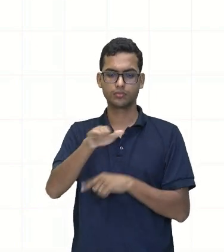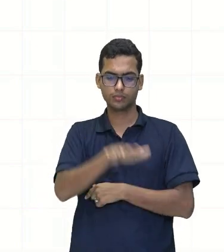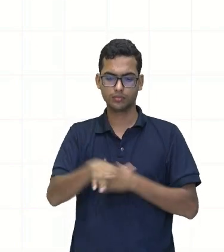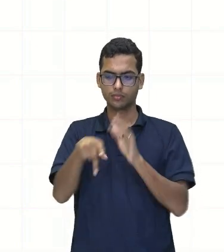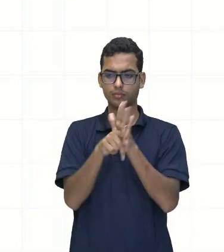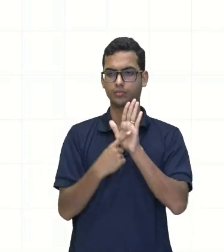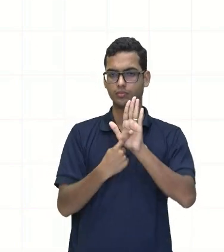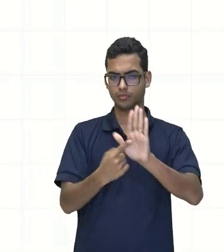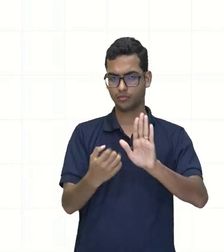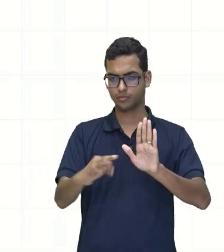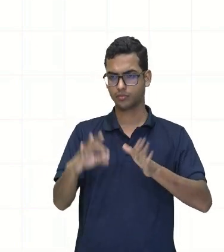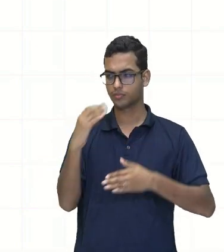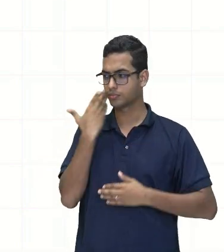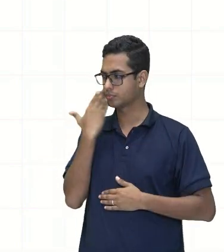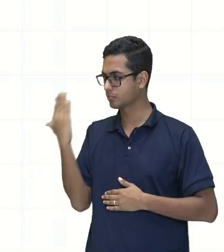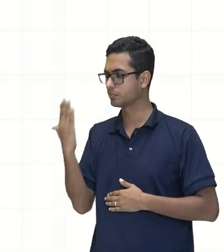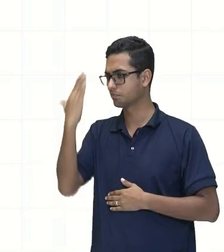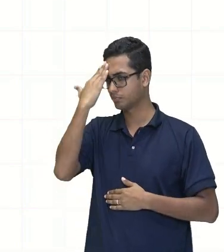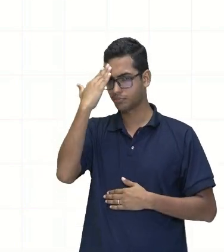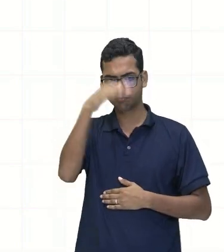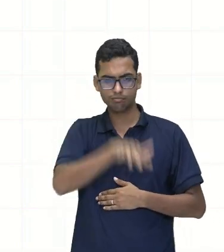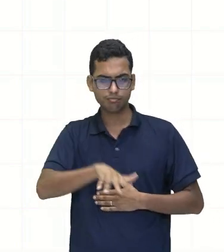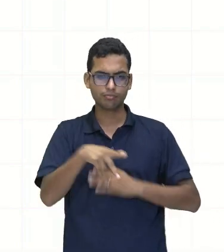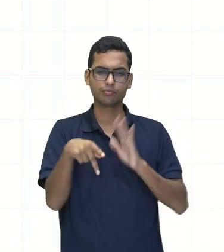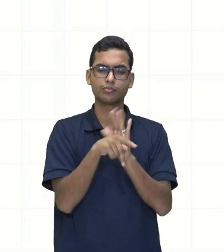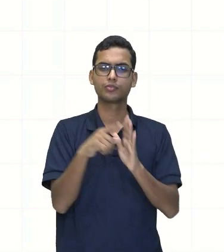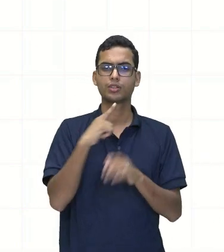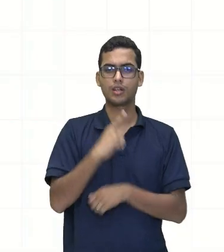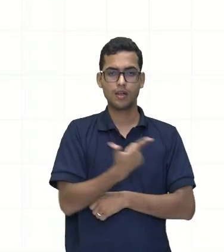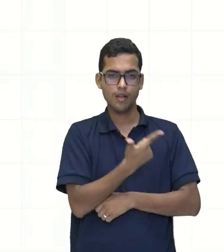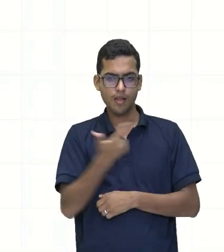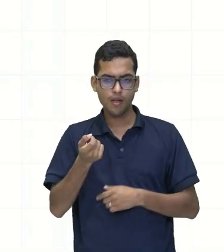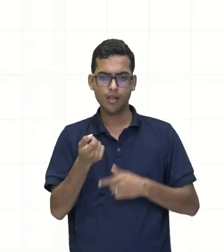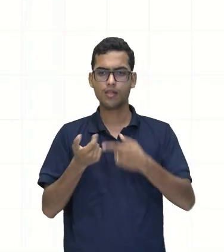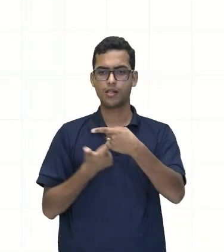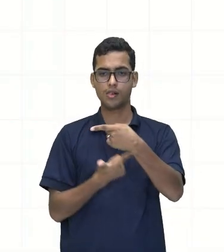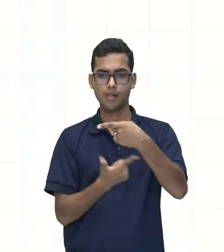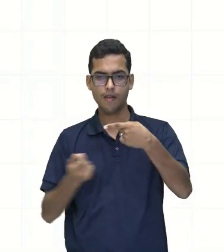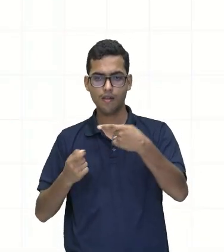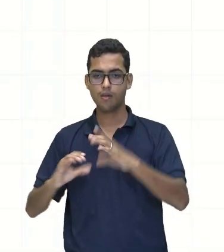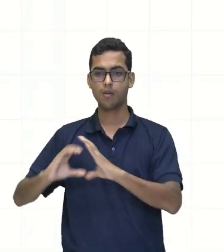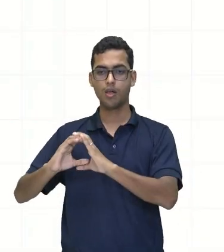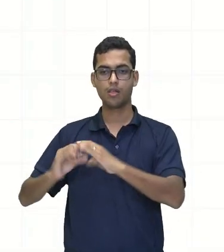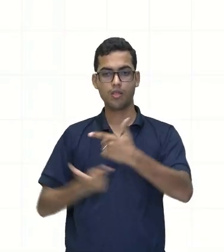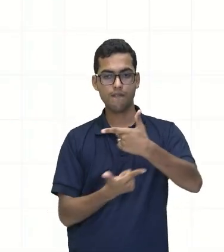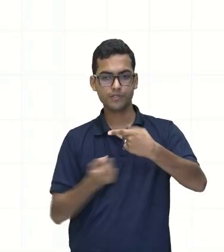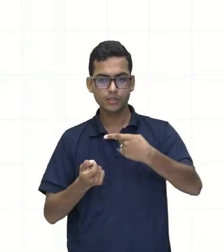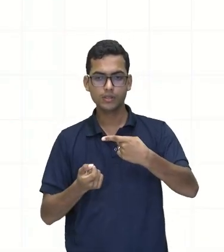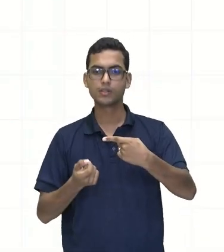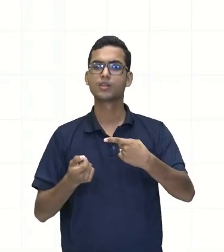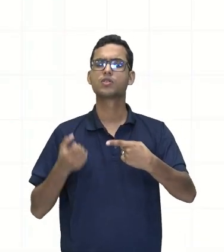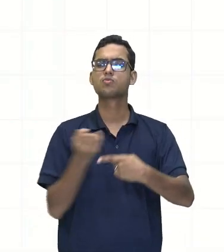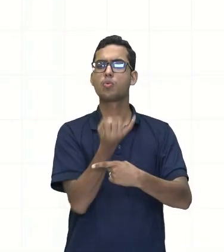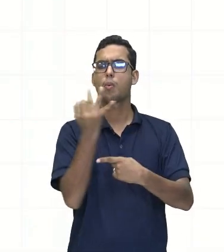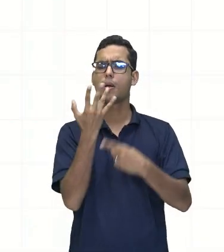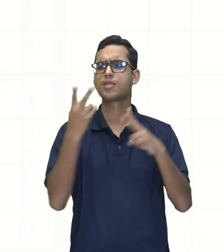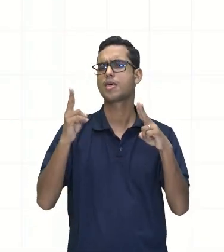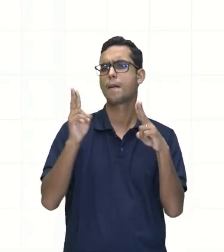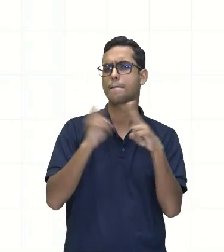amostral. Eu sei que no meu espaço amostral eu tenho 20, porque são 20 bolas. Das 20 bolas, quantas são